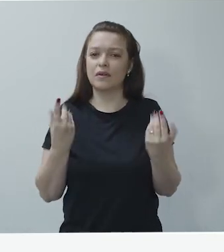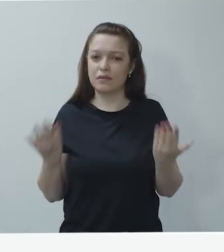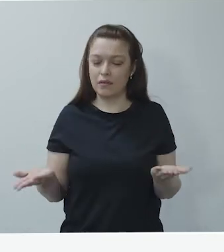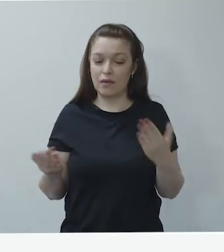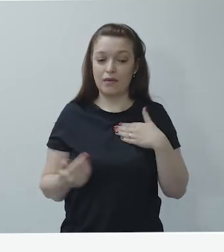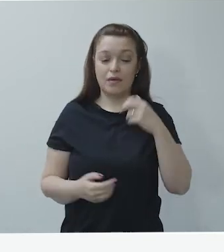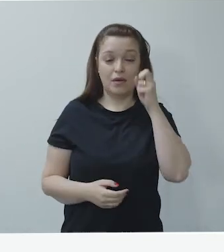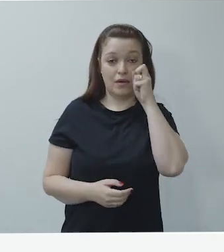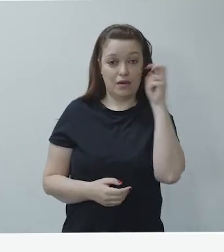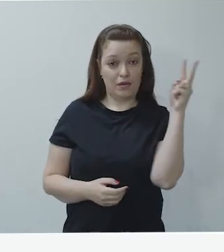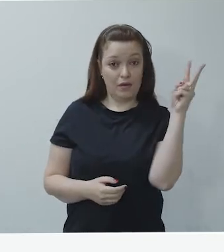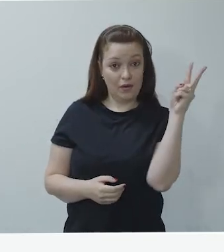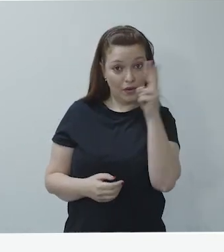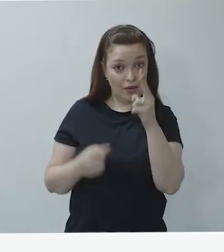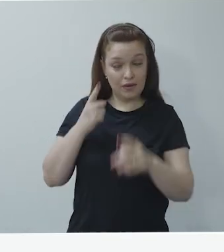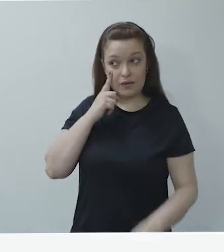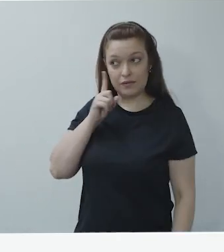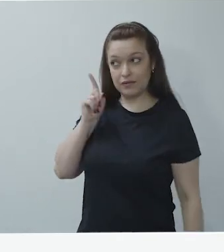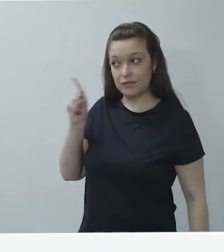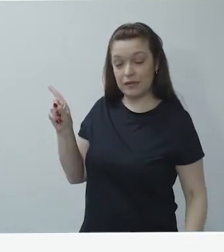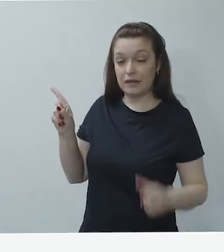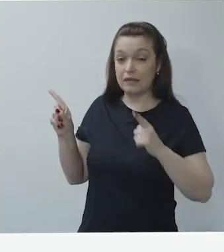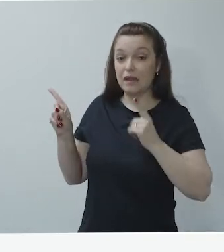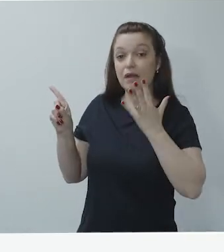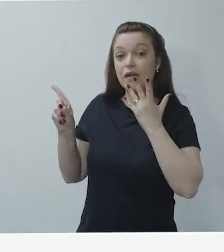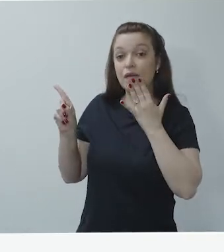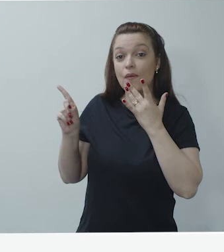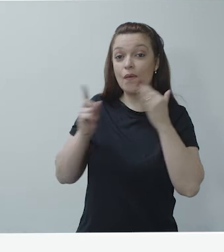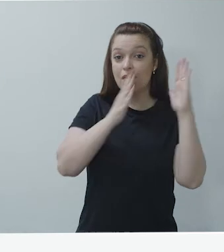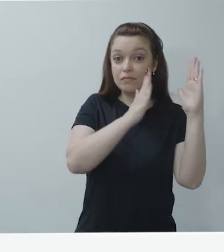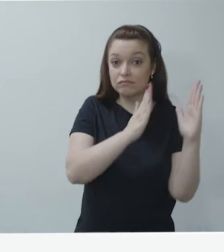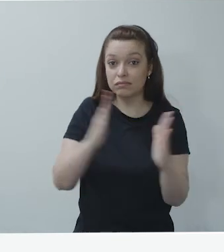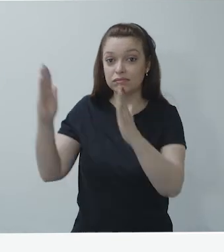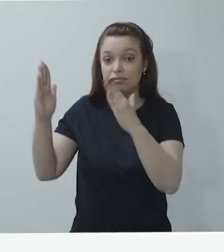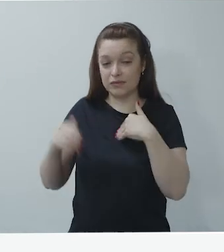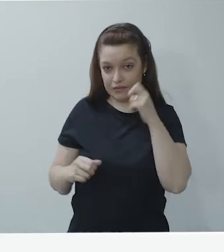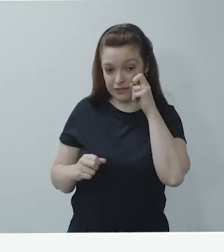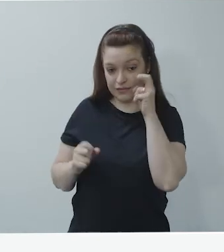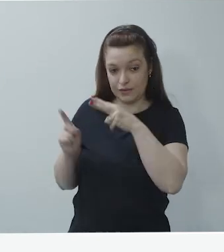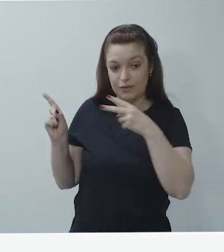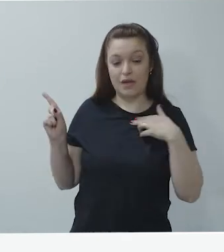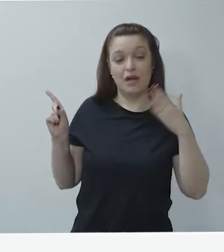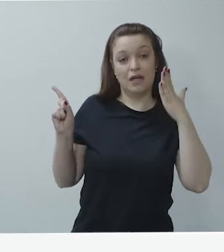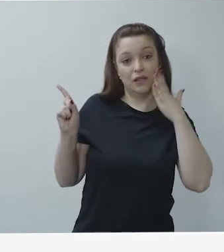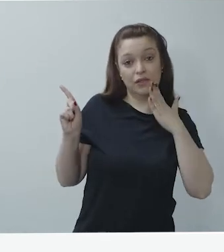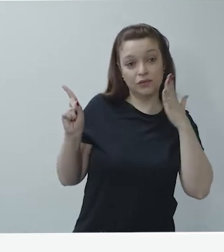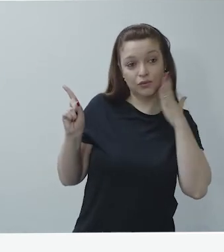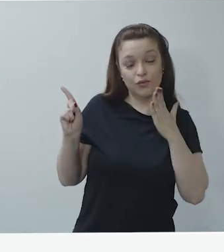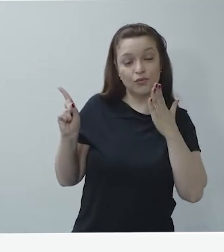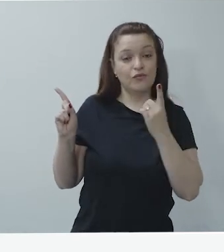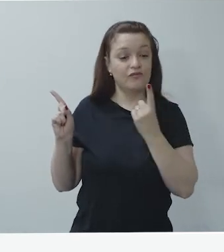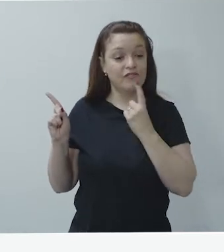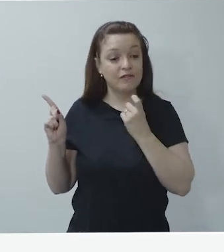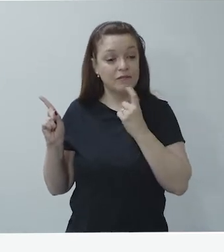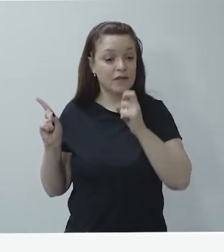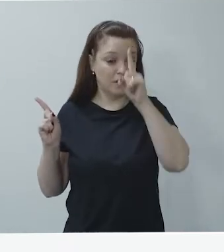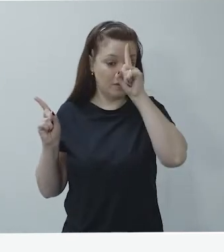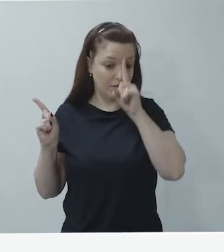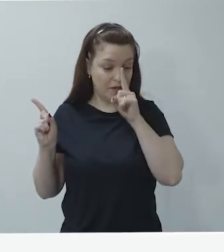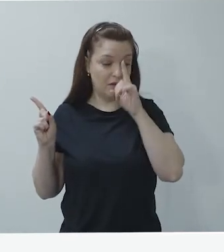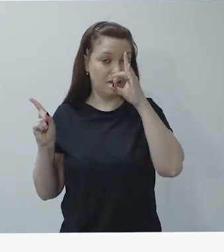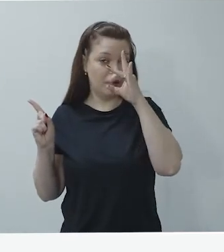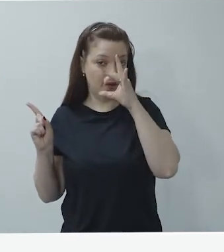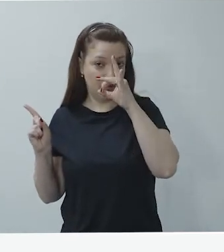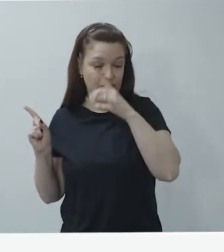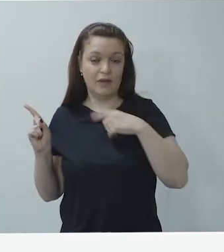sequência? Observem lá na tela, a gente tem uma sequência de cores. Azul, vermelho, amarelo, verde.